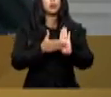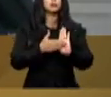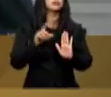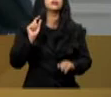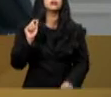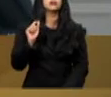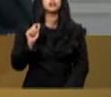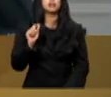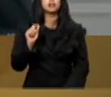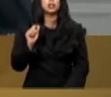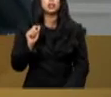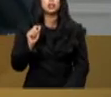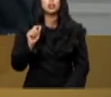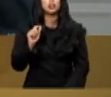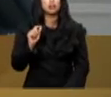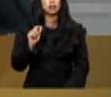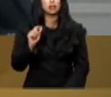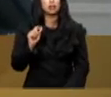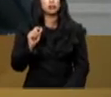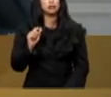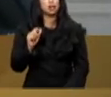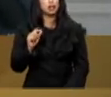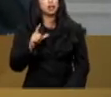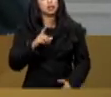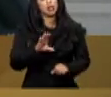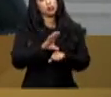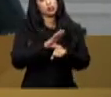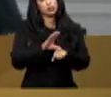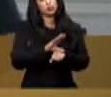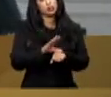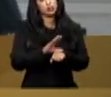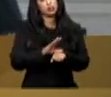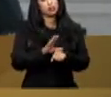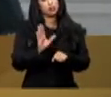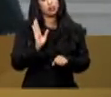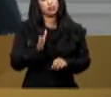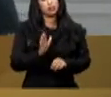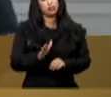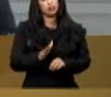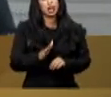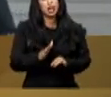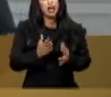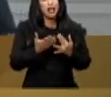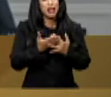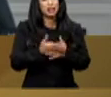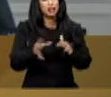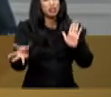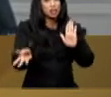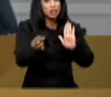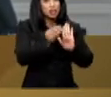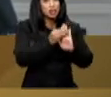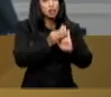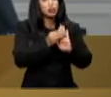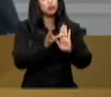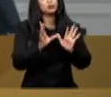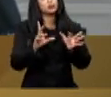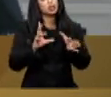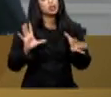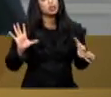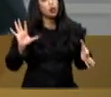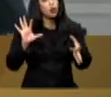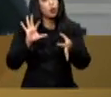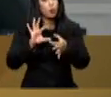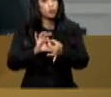efetivamente padece de vício formal de constitucionalidade, tendo em vista que, por meio de cláusula de convênio,